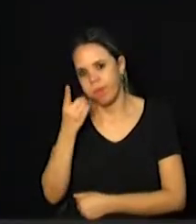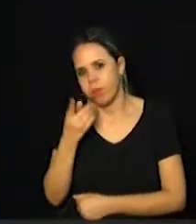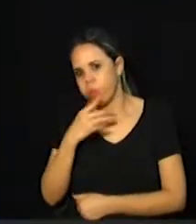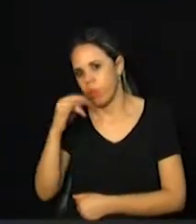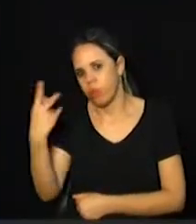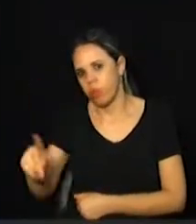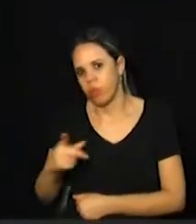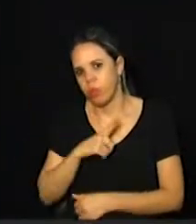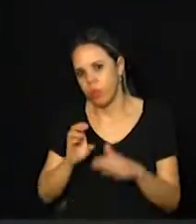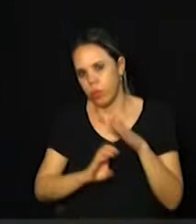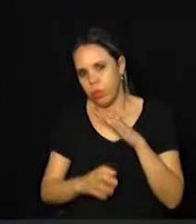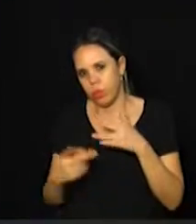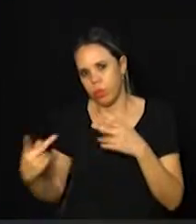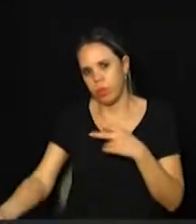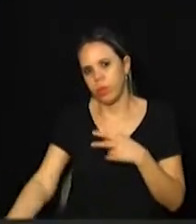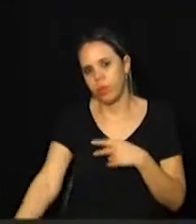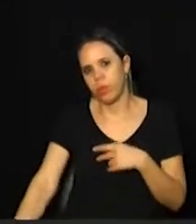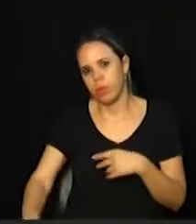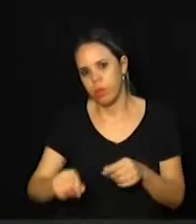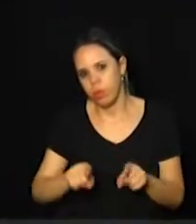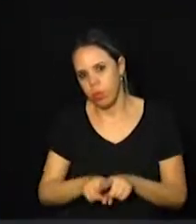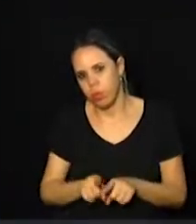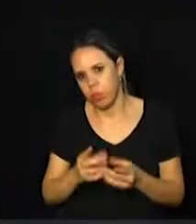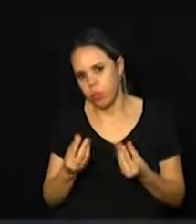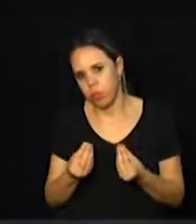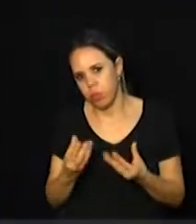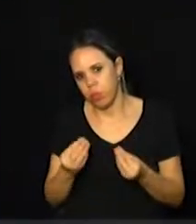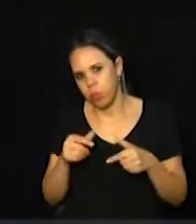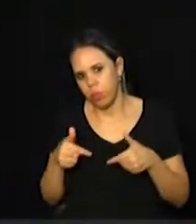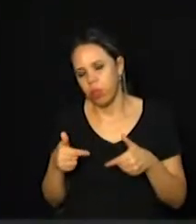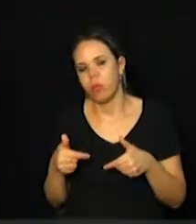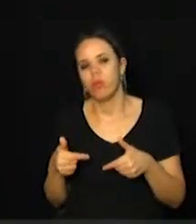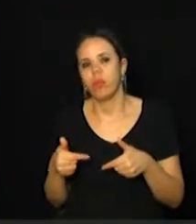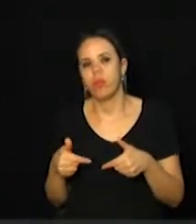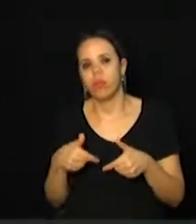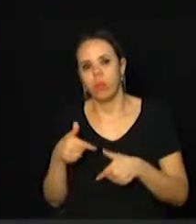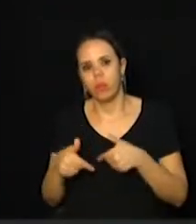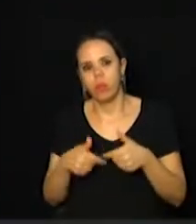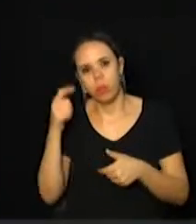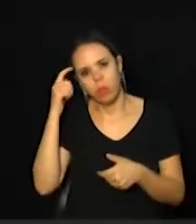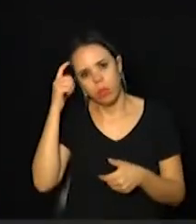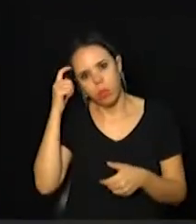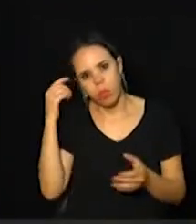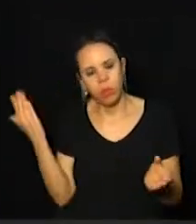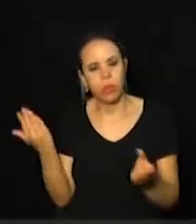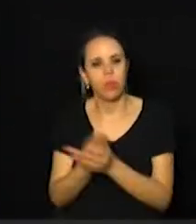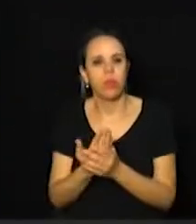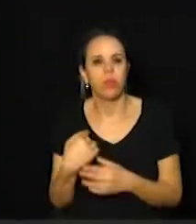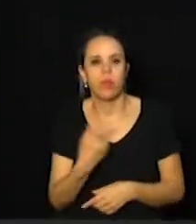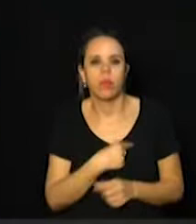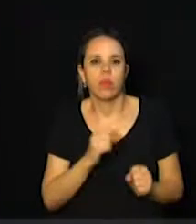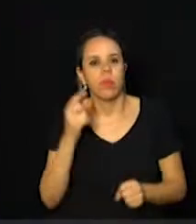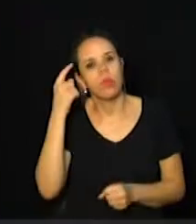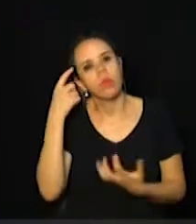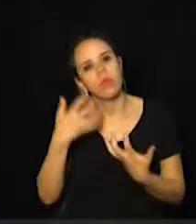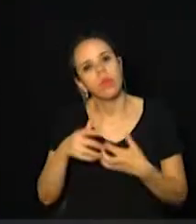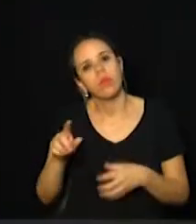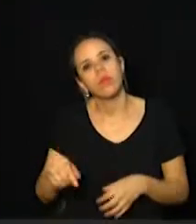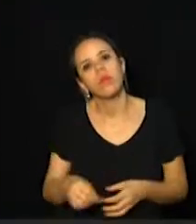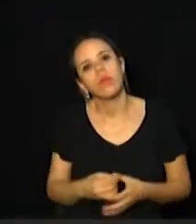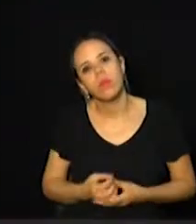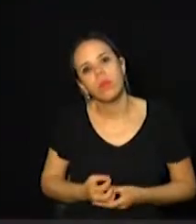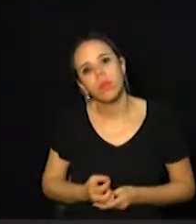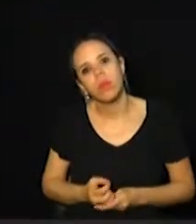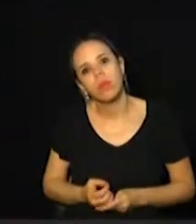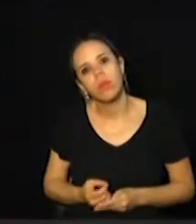o pai dele tem uma empresa o que ele tem várias ações trabalhistas de trabalhadores o que que nós podemos pensar disso